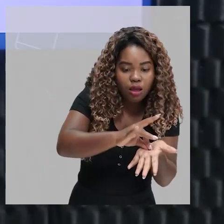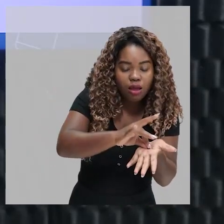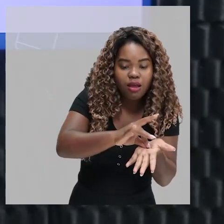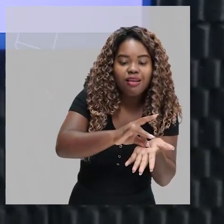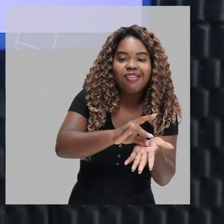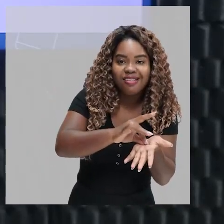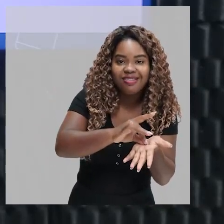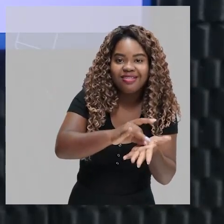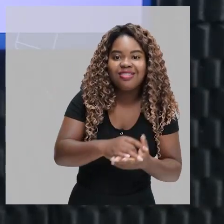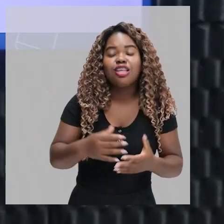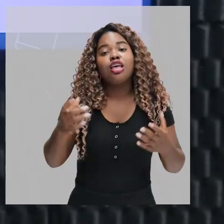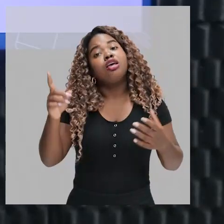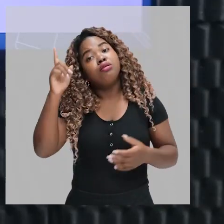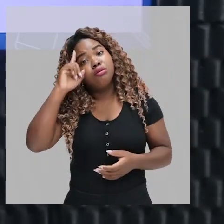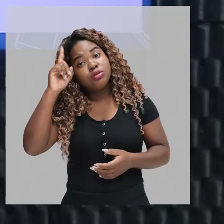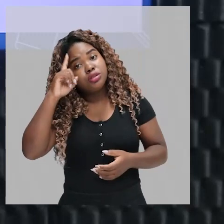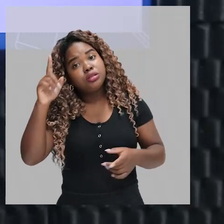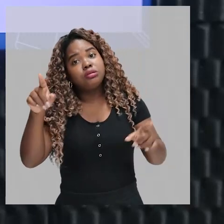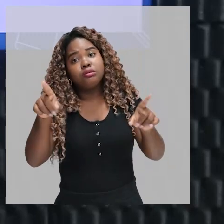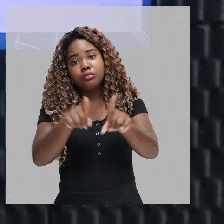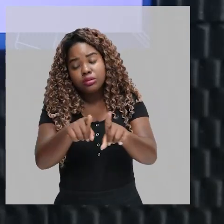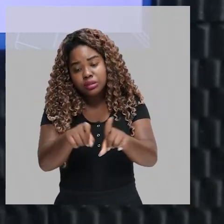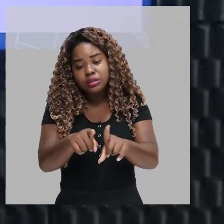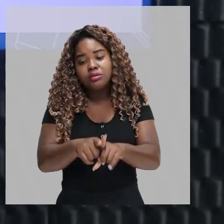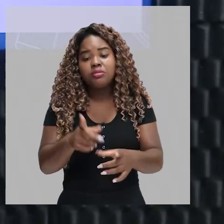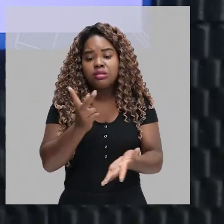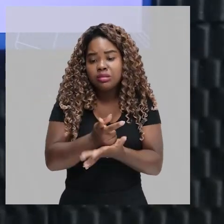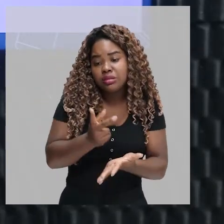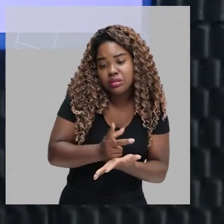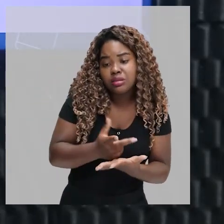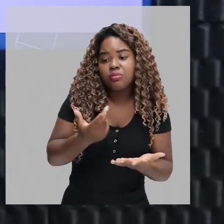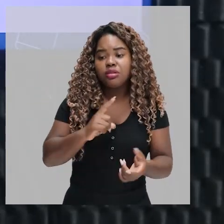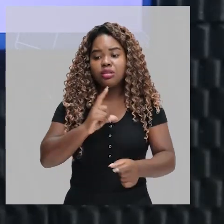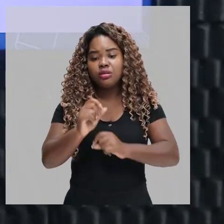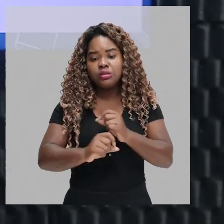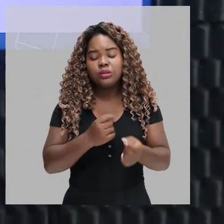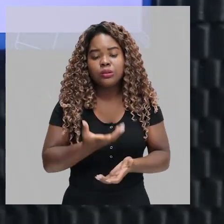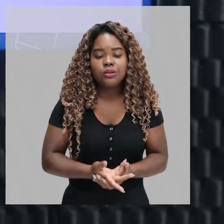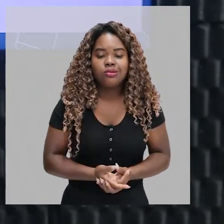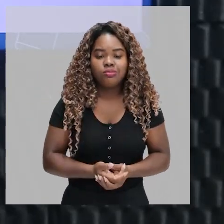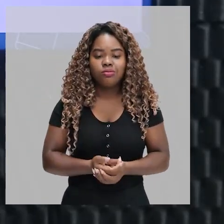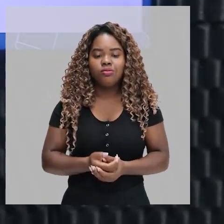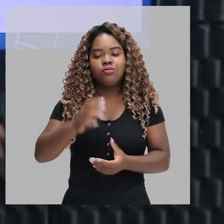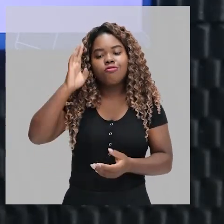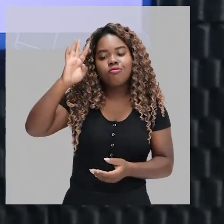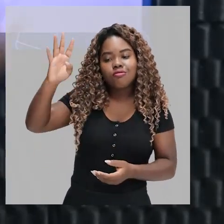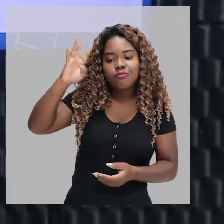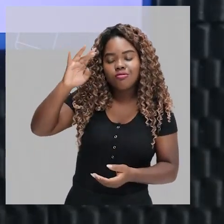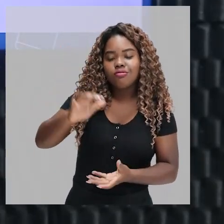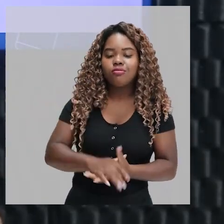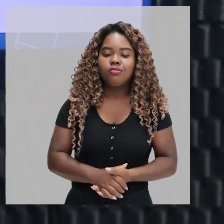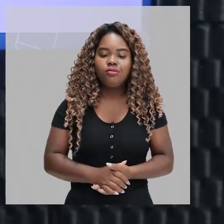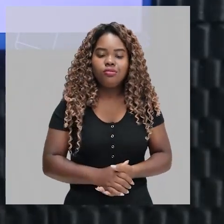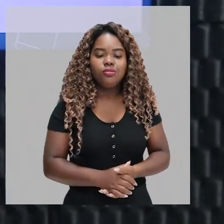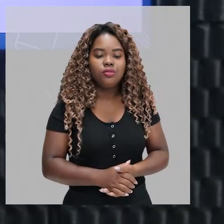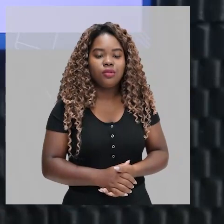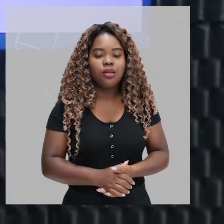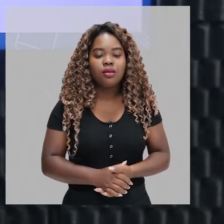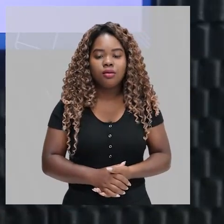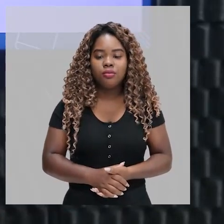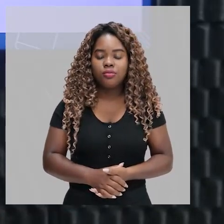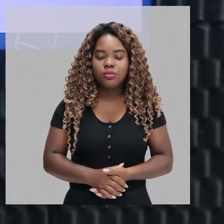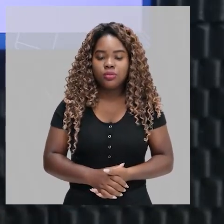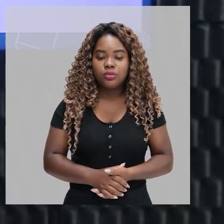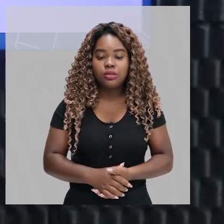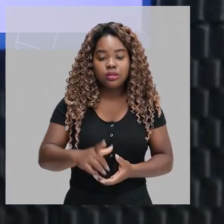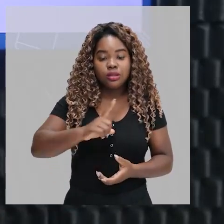e hoje em dia né nós sempre procuramos um escape para resolver os nossos problemas deixaram de lado a gente procura fazer outra coisa